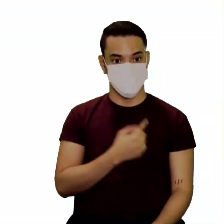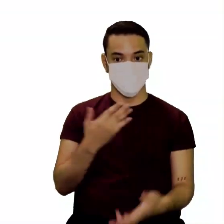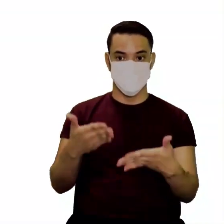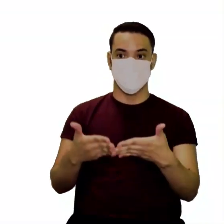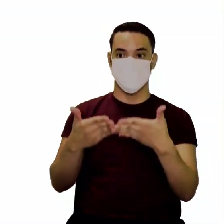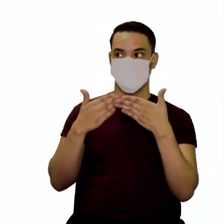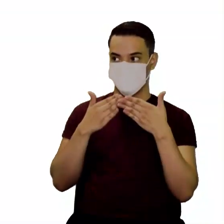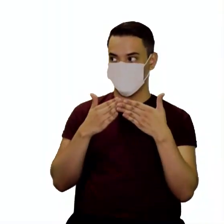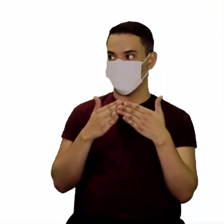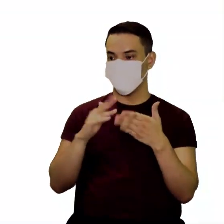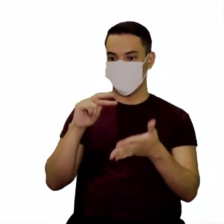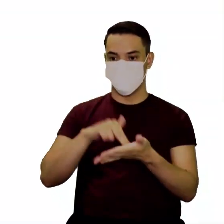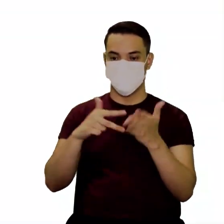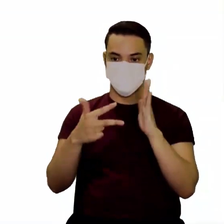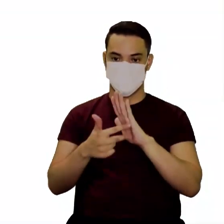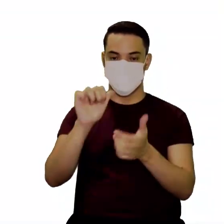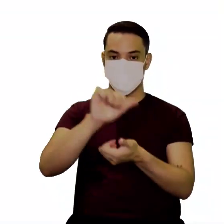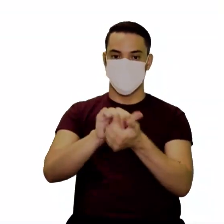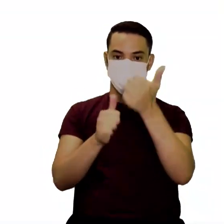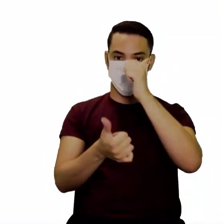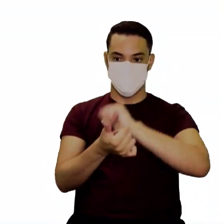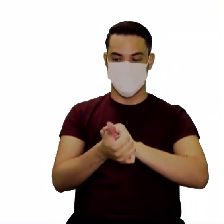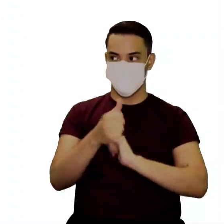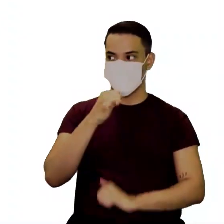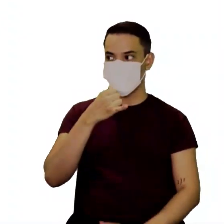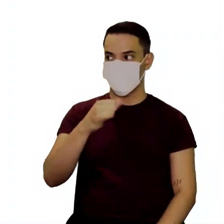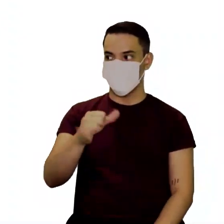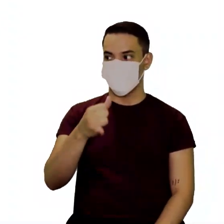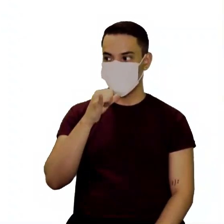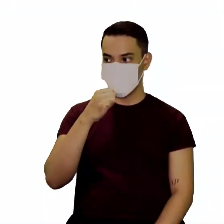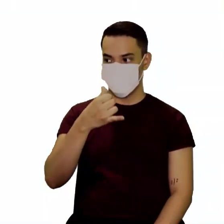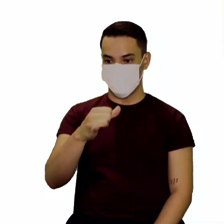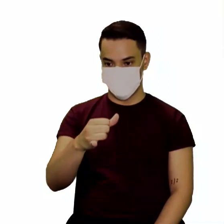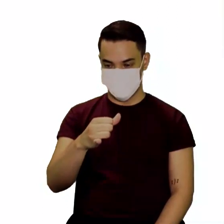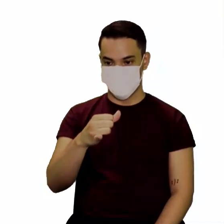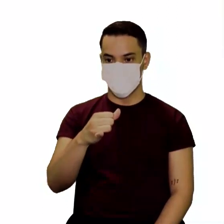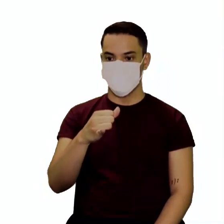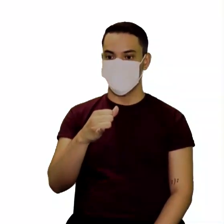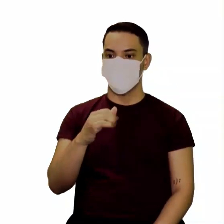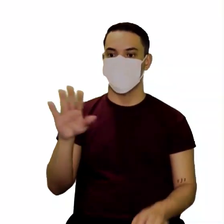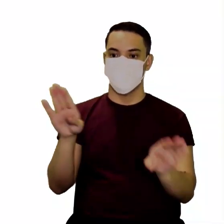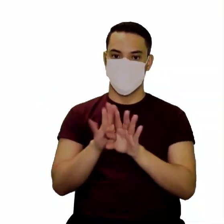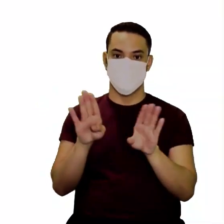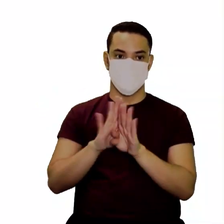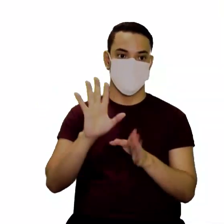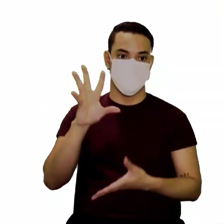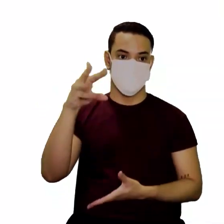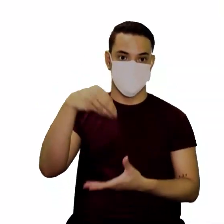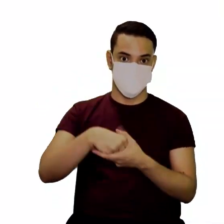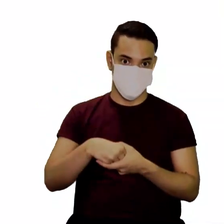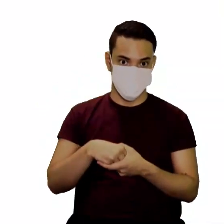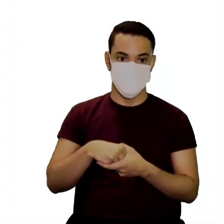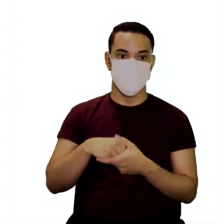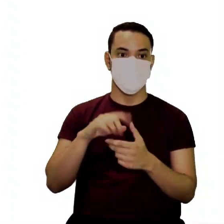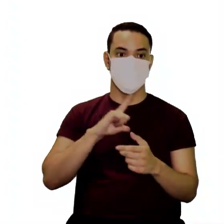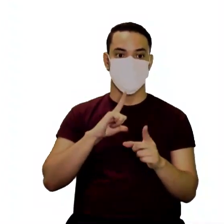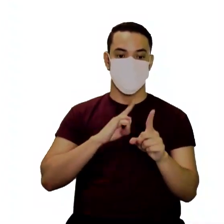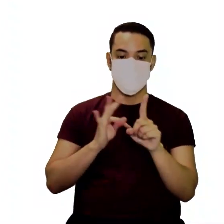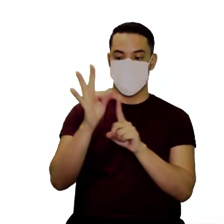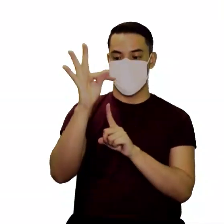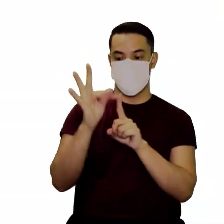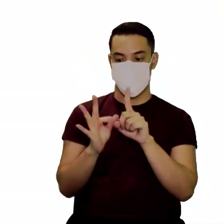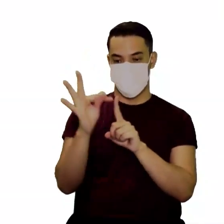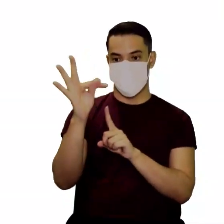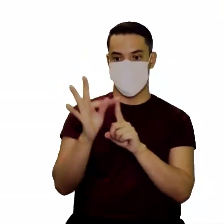pedindo. Transforma energia elétrica em energia térmica. Então, é